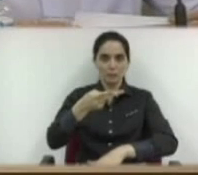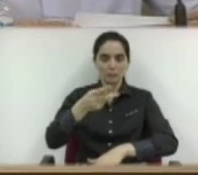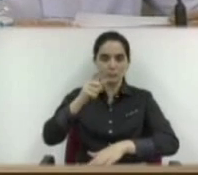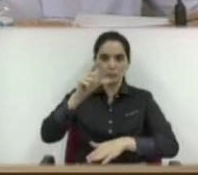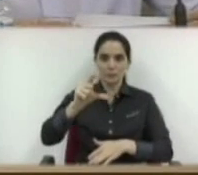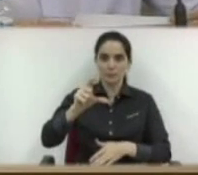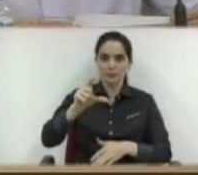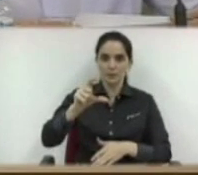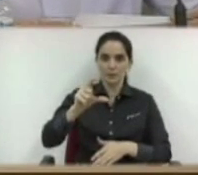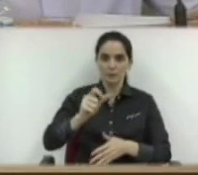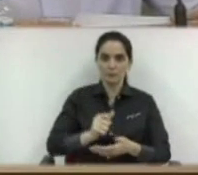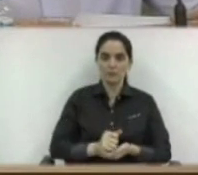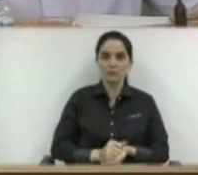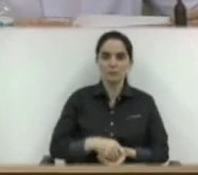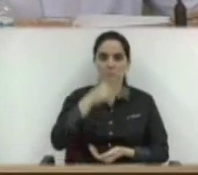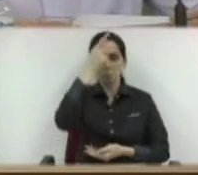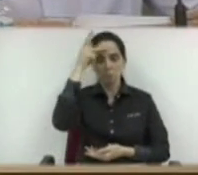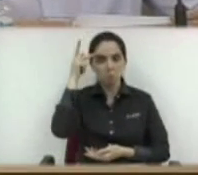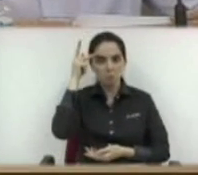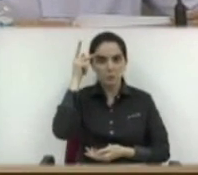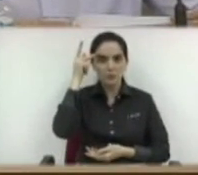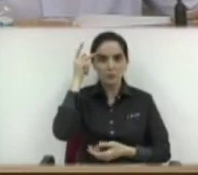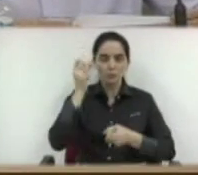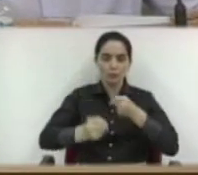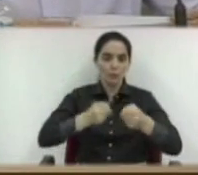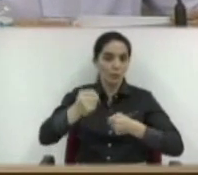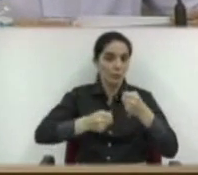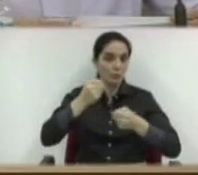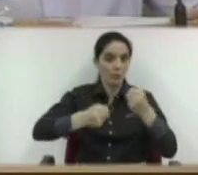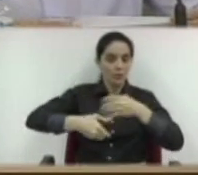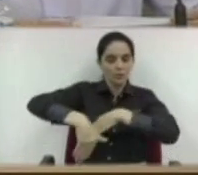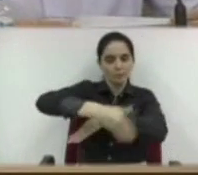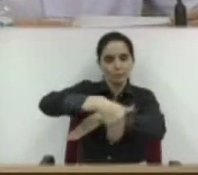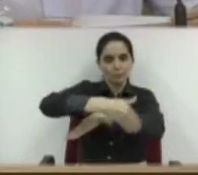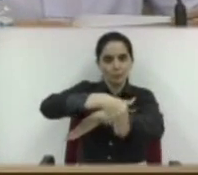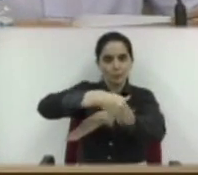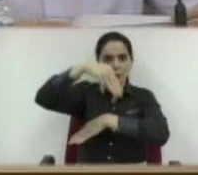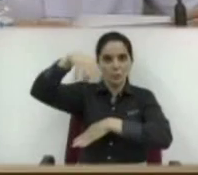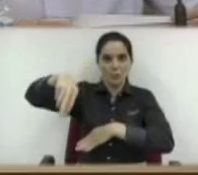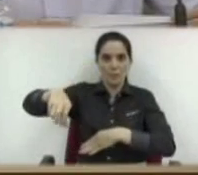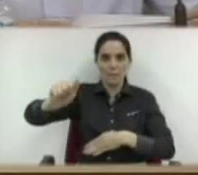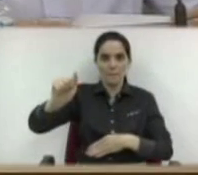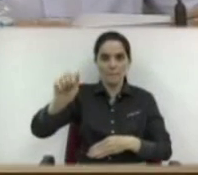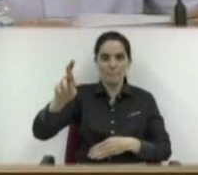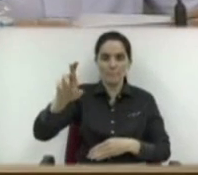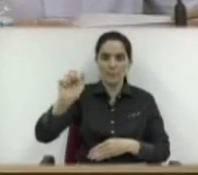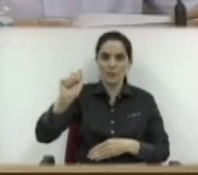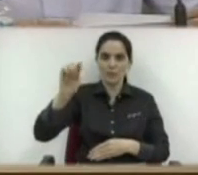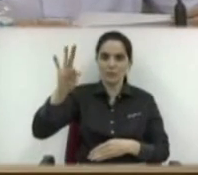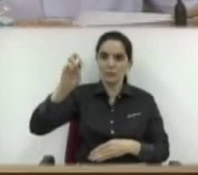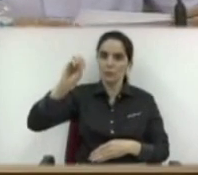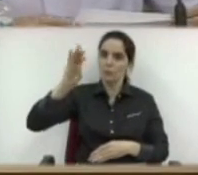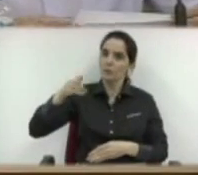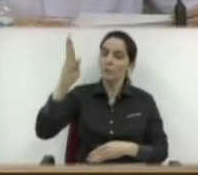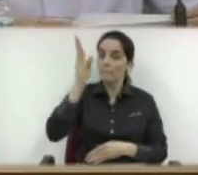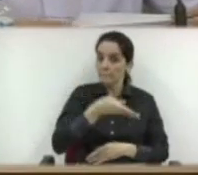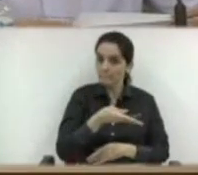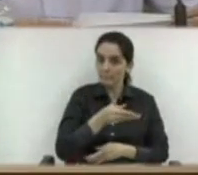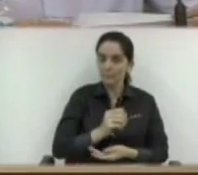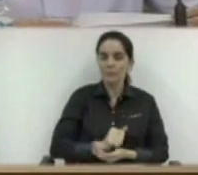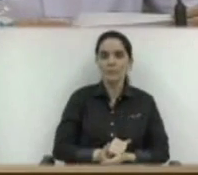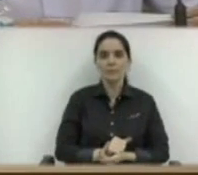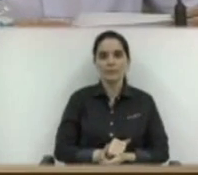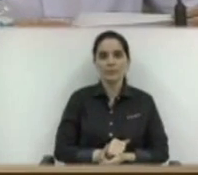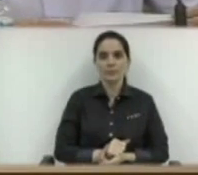pecúnia aos atletas vencedores de corridas de rua, maratonas, meias maratonas